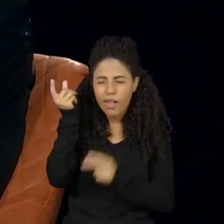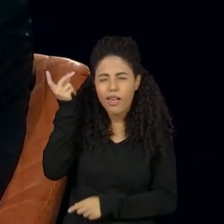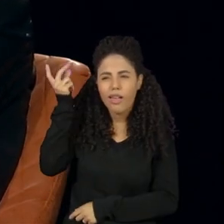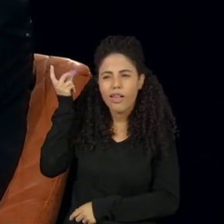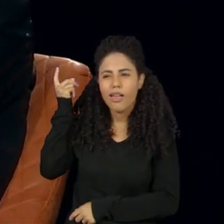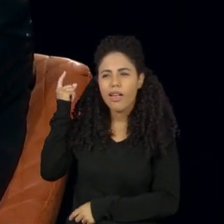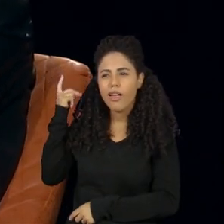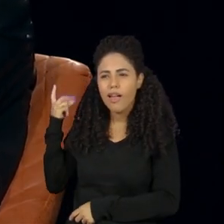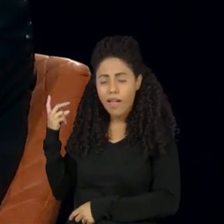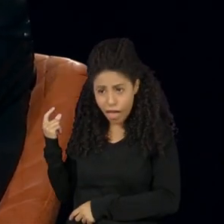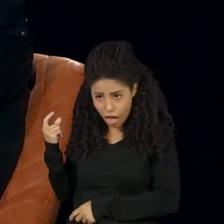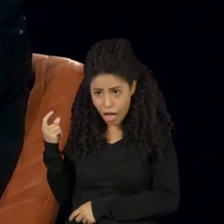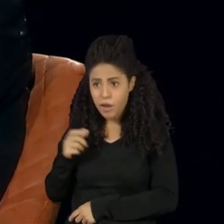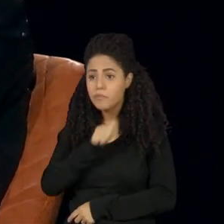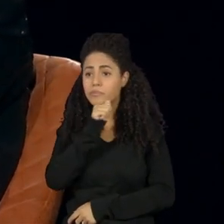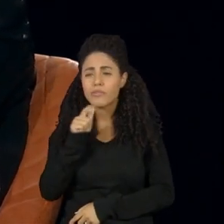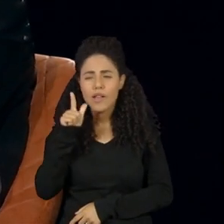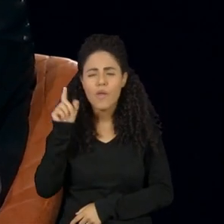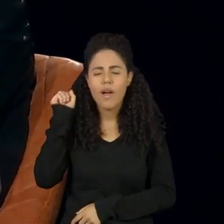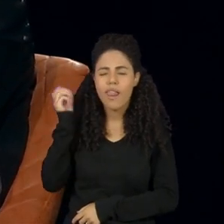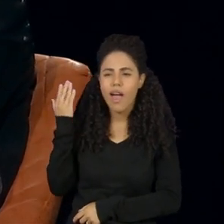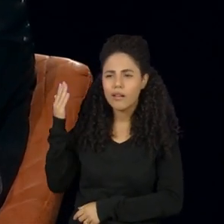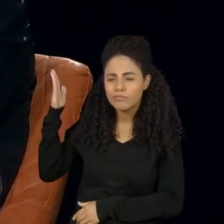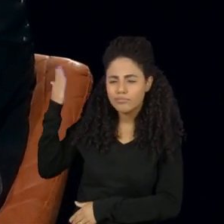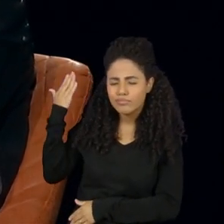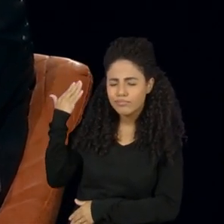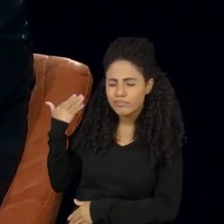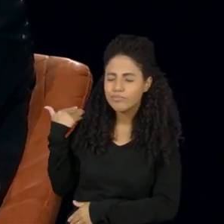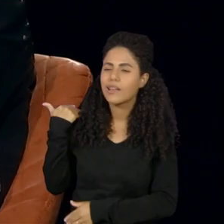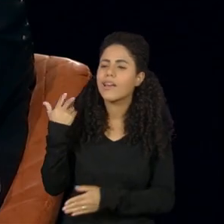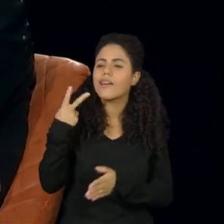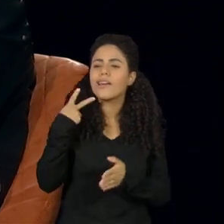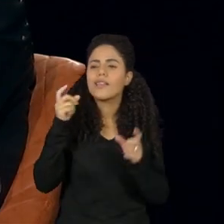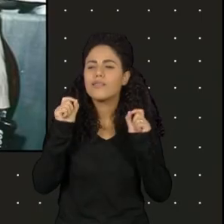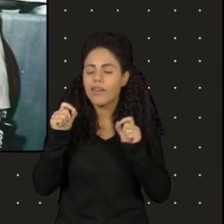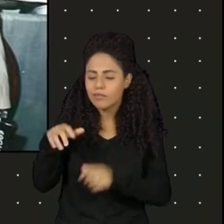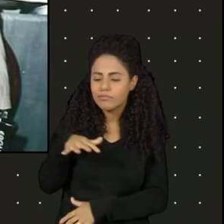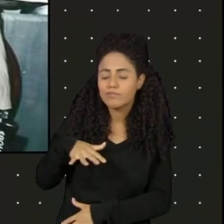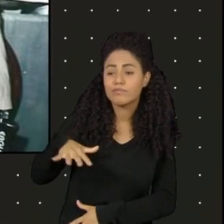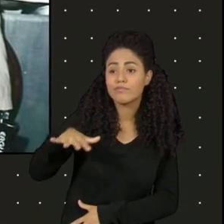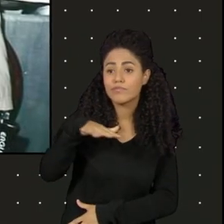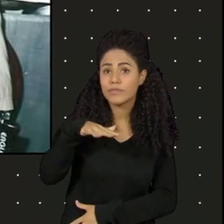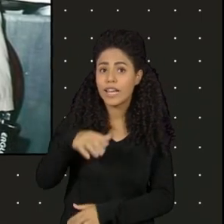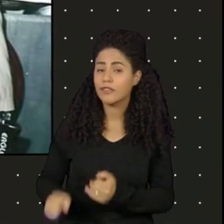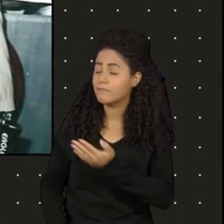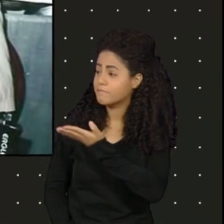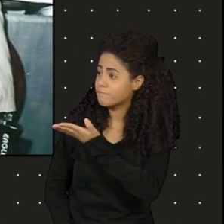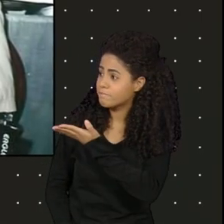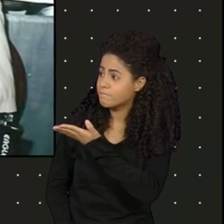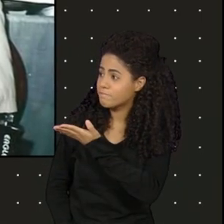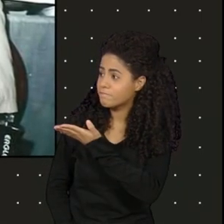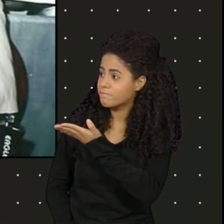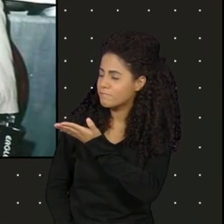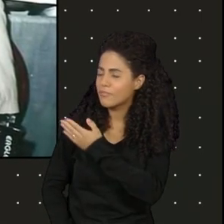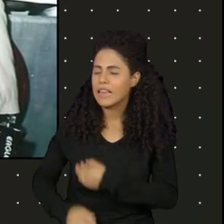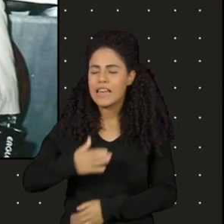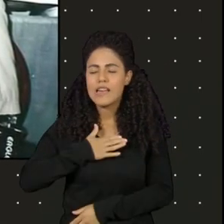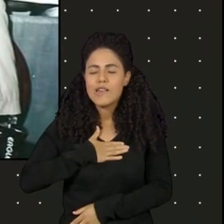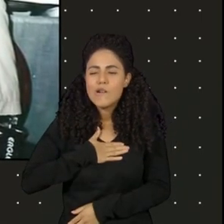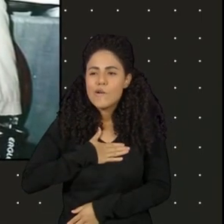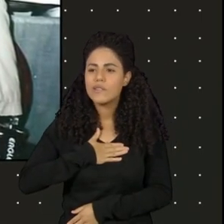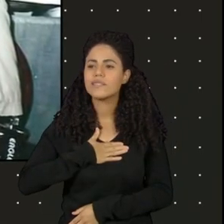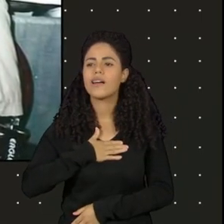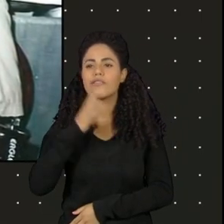Ilha de Alagoas, na União dos Palmares, terra do zumbi. E ele aí, então, ele gostava muito de